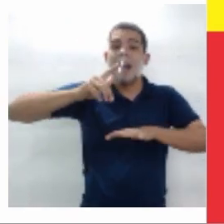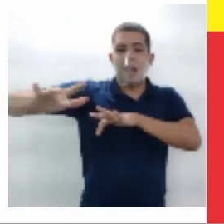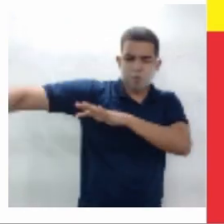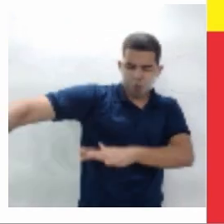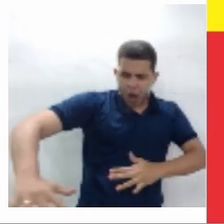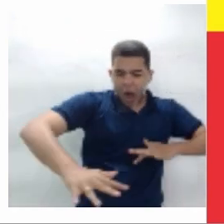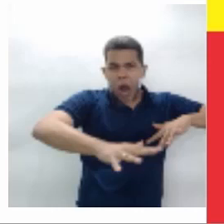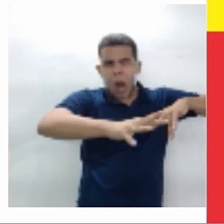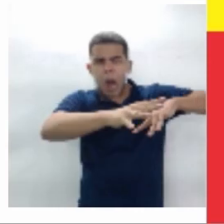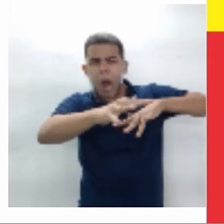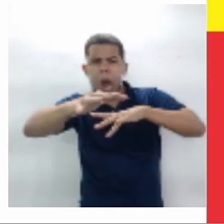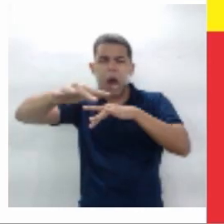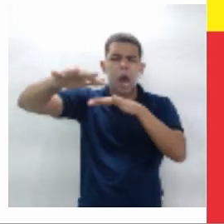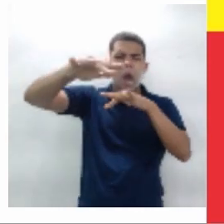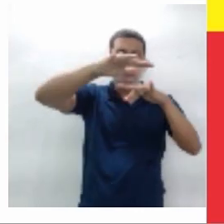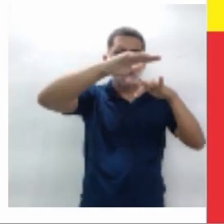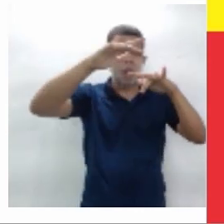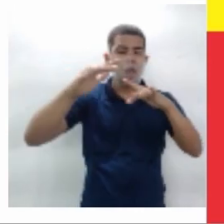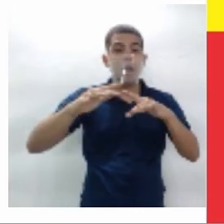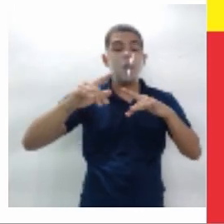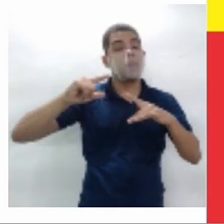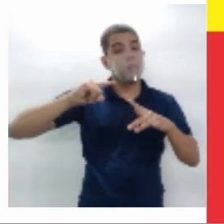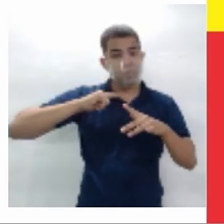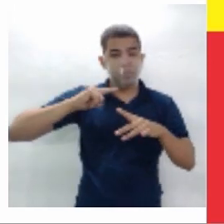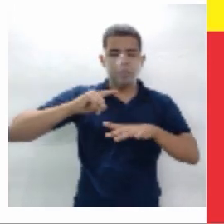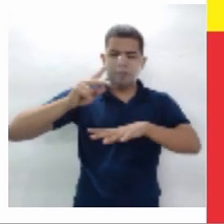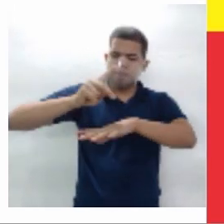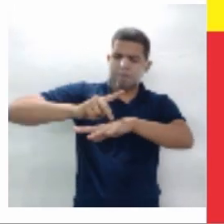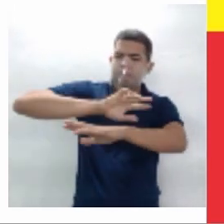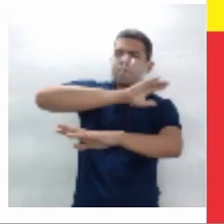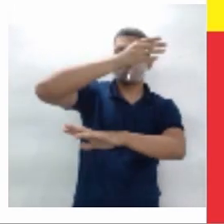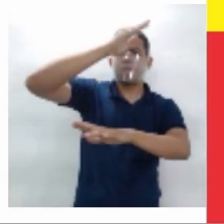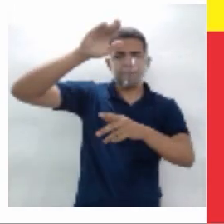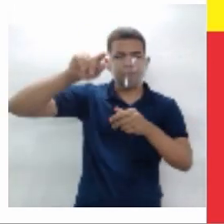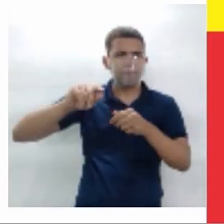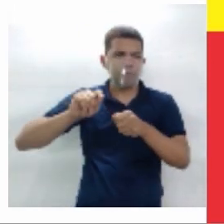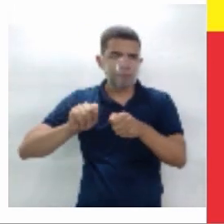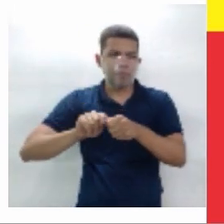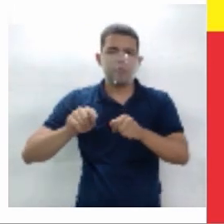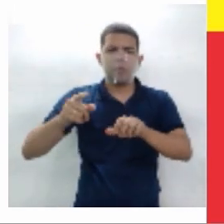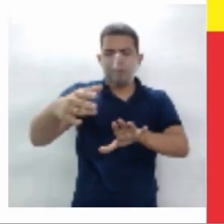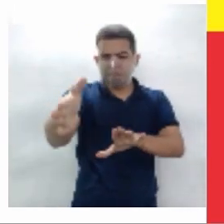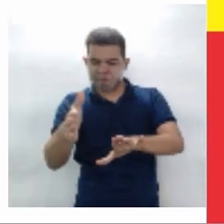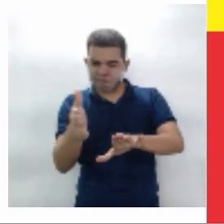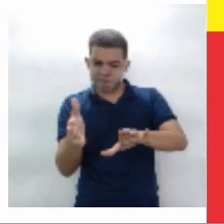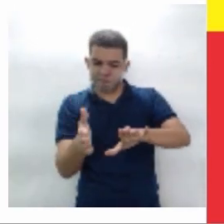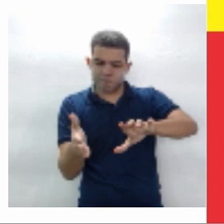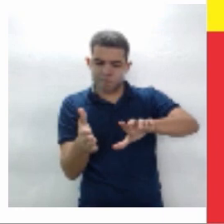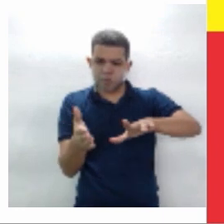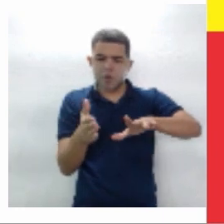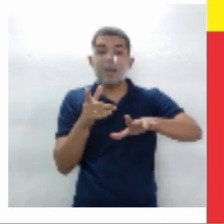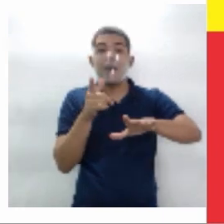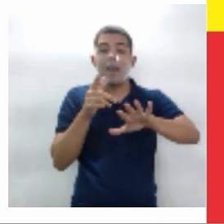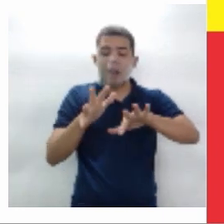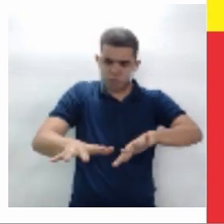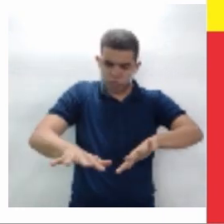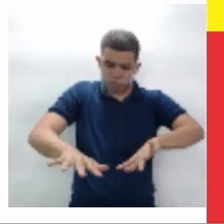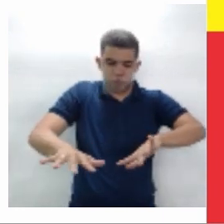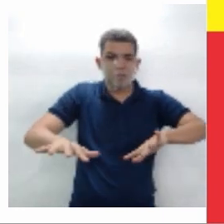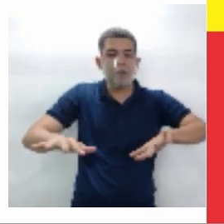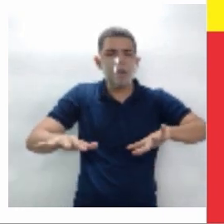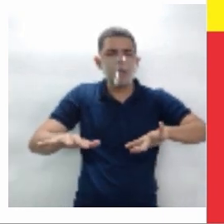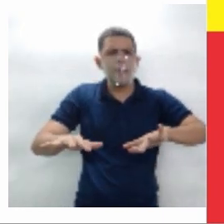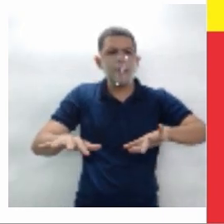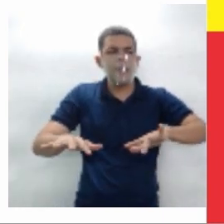tsunami, vai ter a formação de montanhas, as fendas oceânicas. Então,